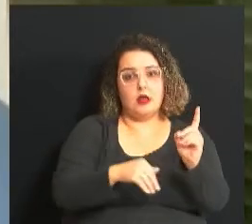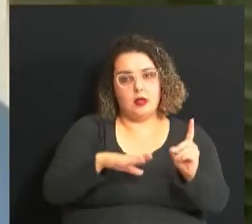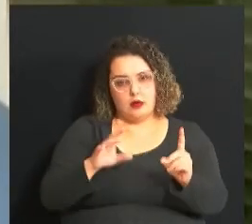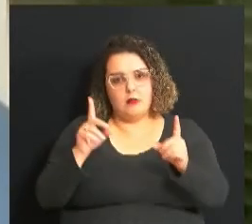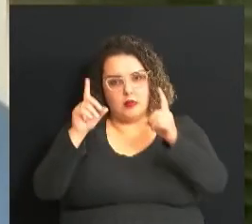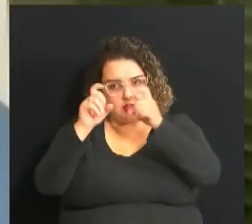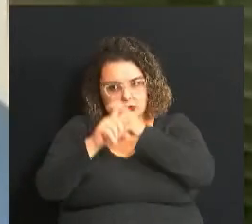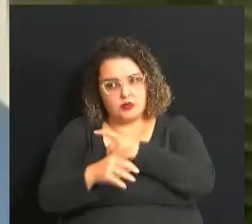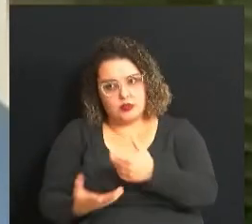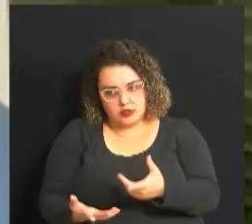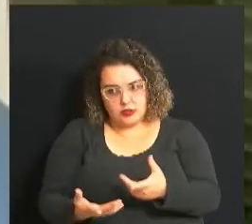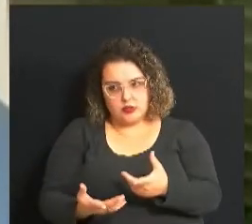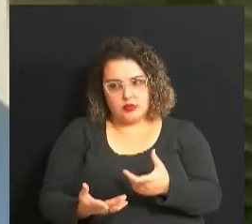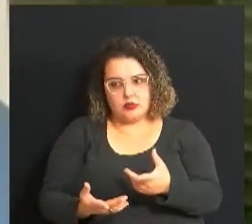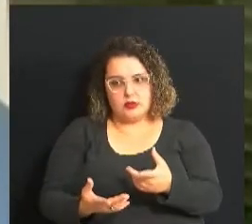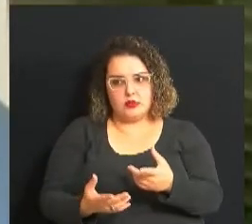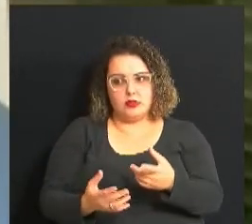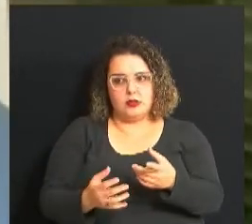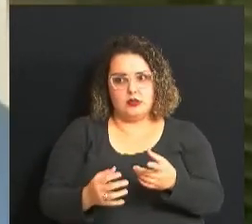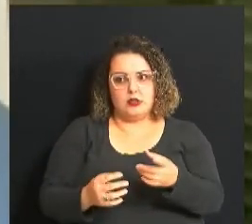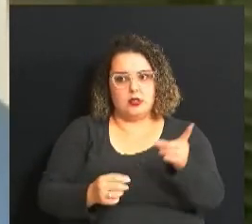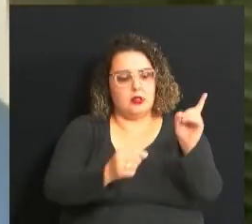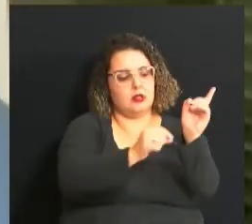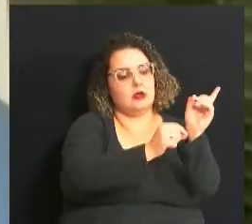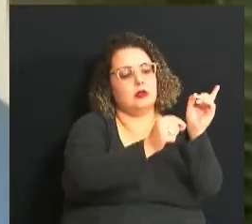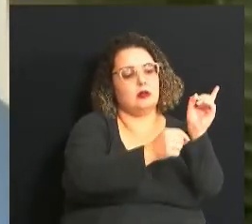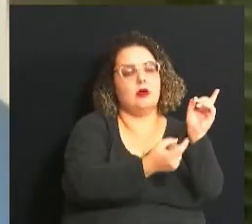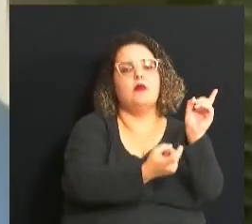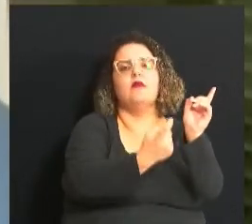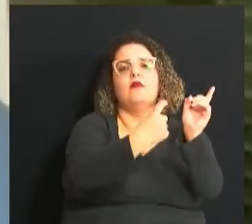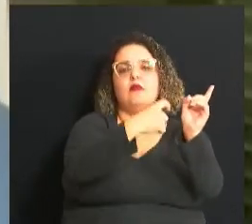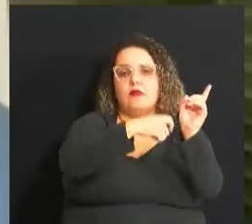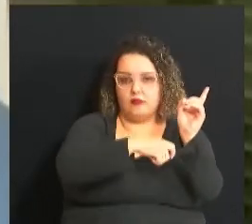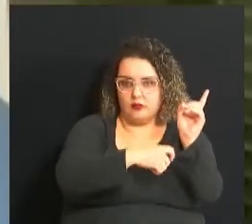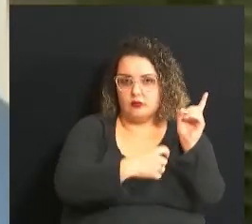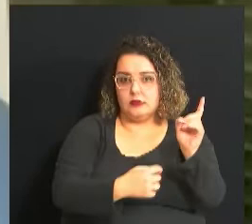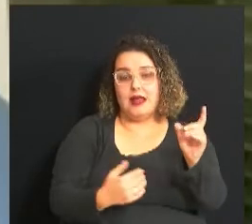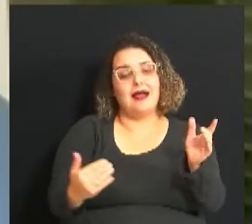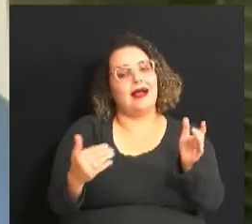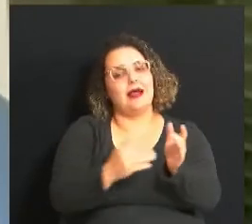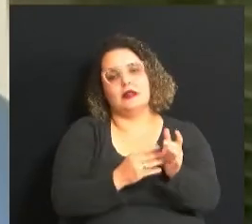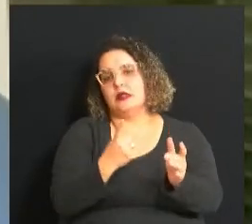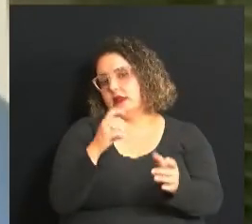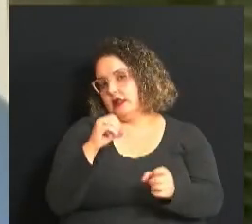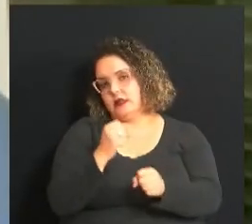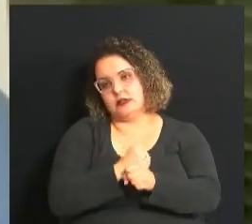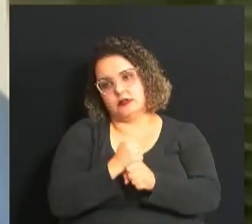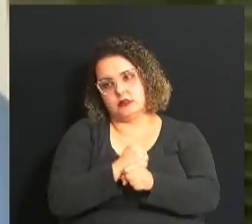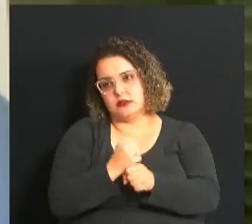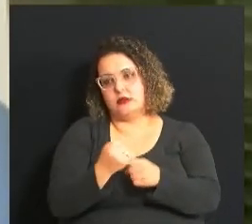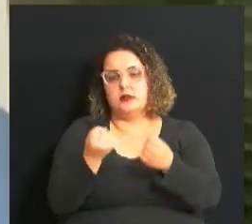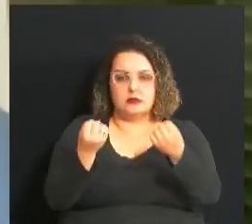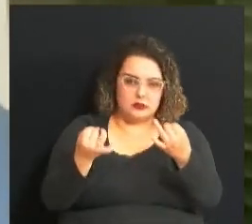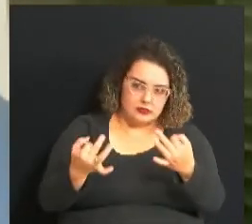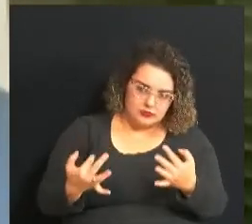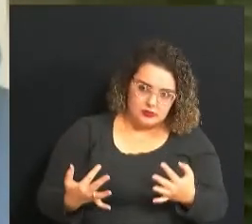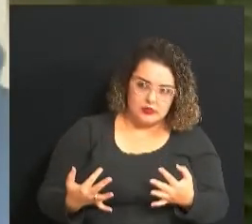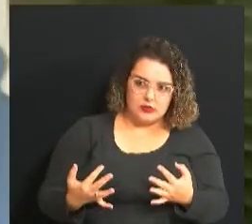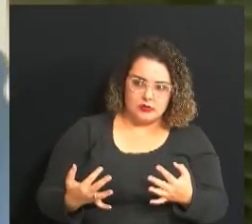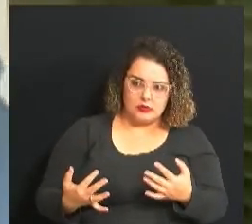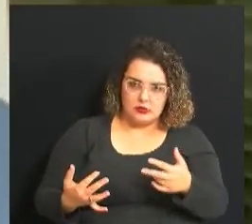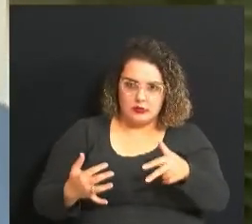microcirurgia, nós temos que reconstruir os 2 canais. Então, a gente geralmente orienta que o paciente